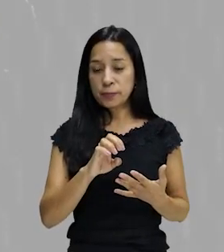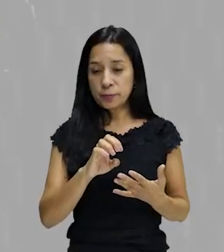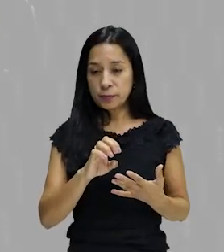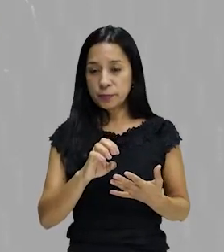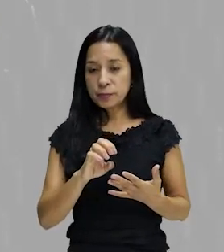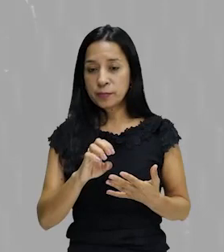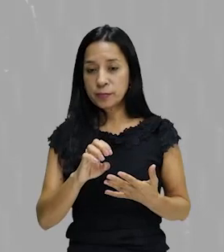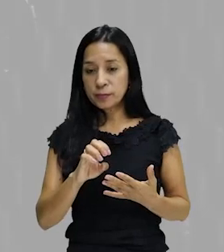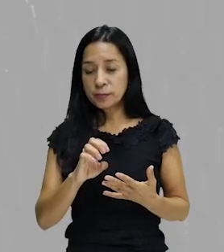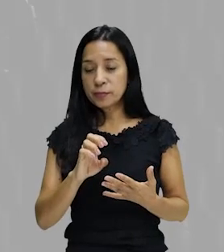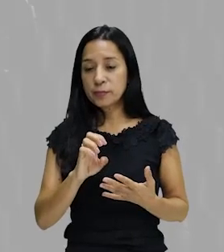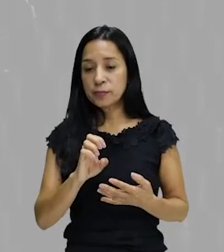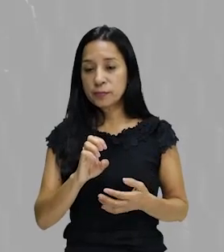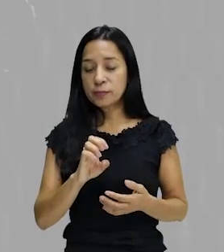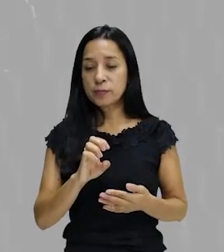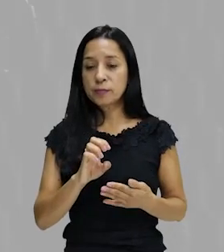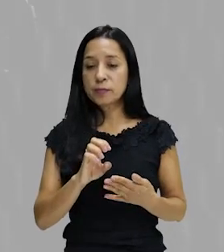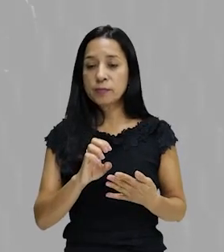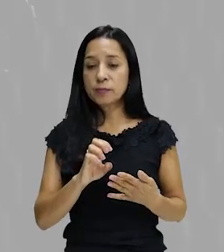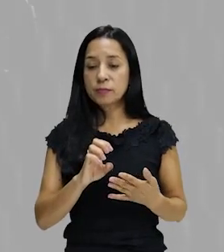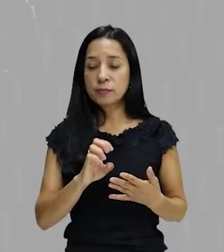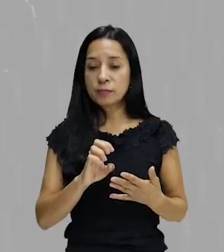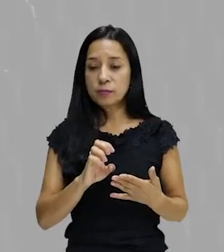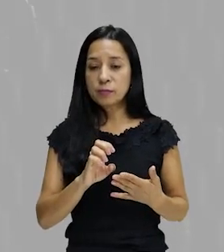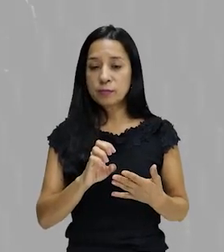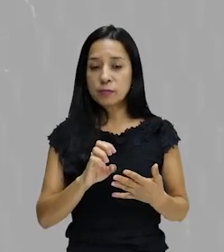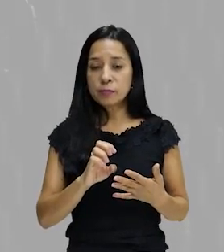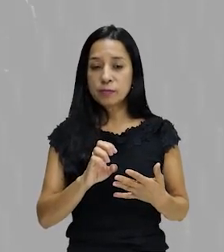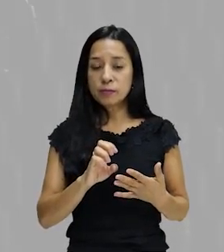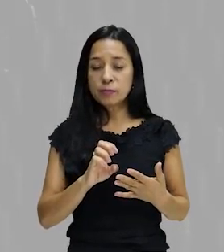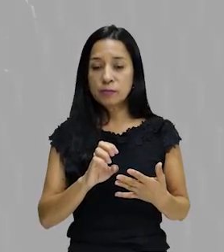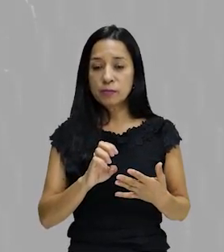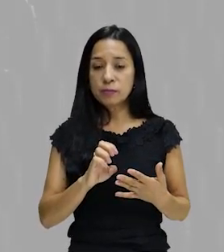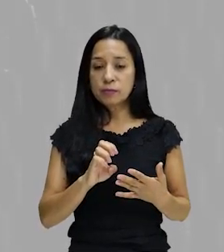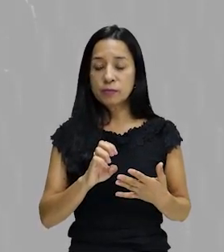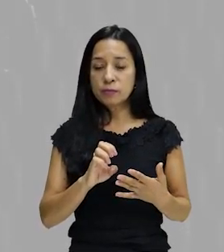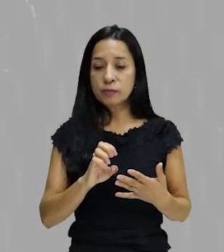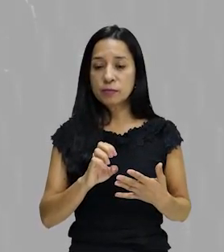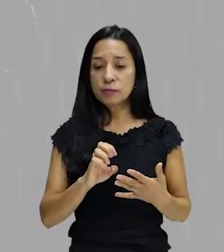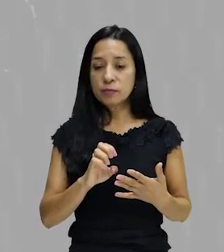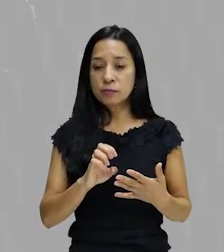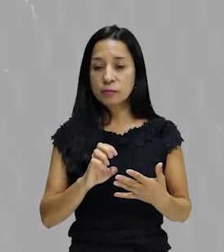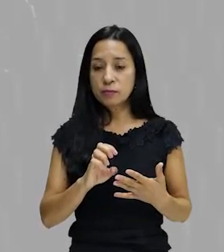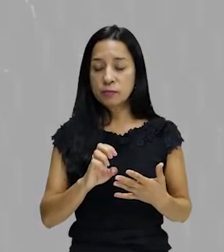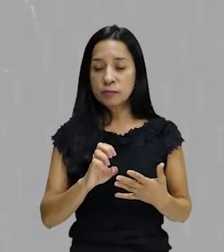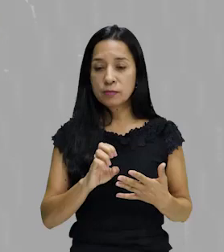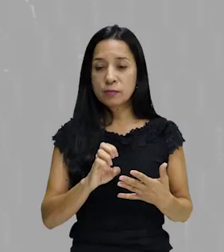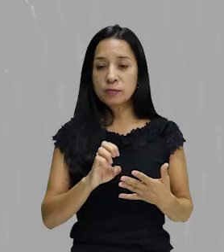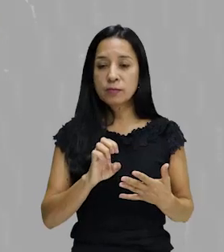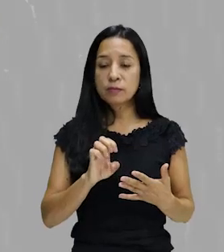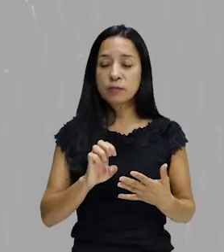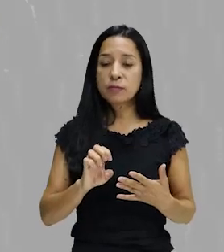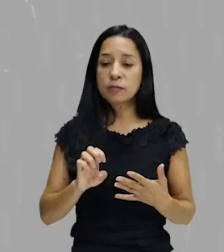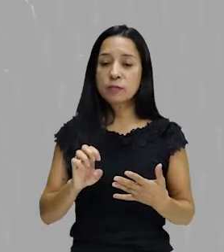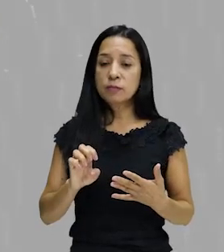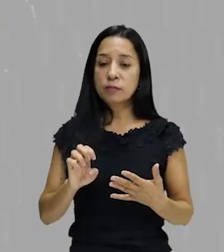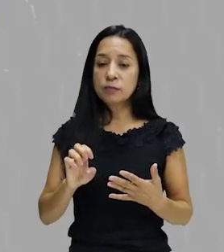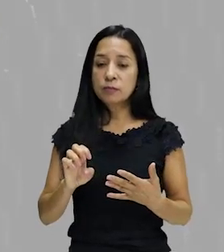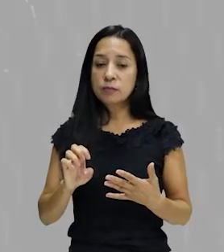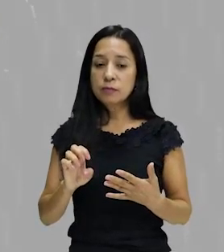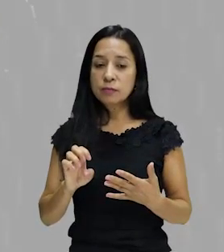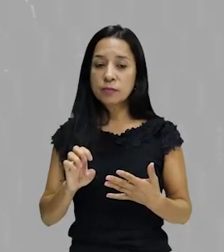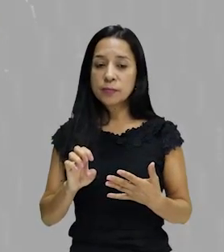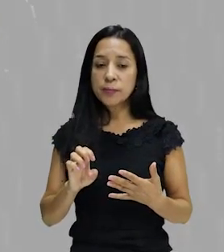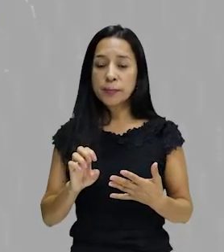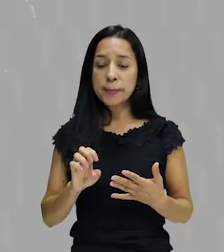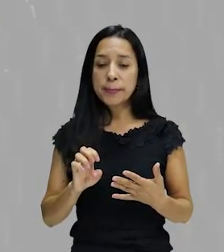energia potencial acumulada nas moléculas de água contidas no sistema em energia química, né? Sem que ocorra